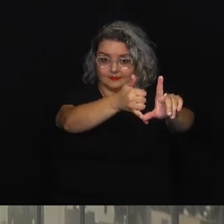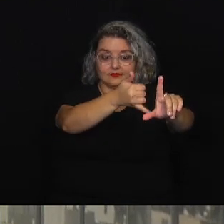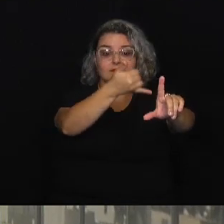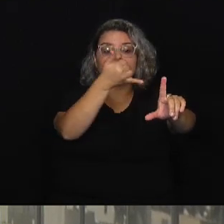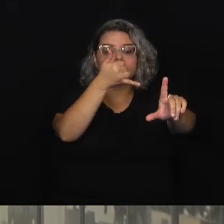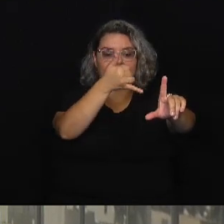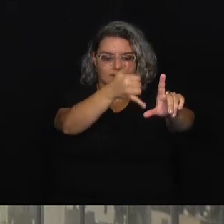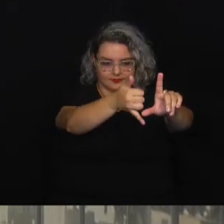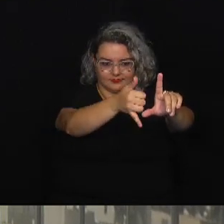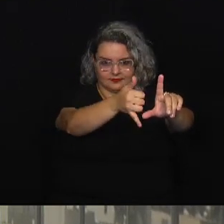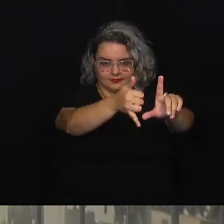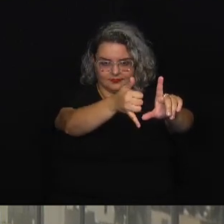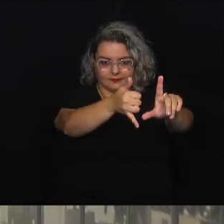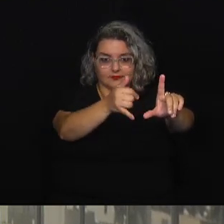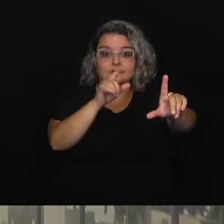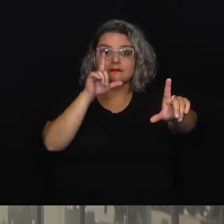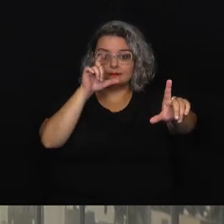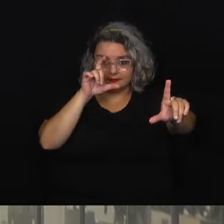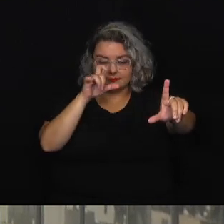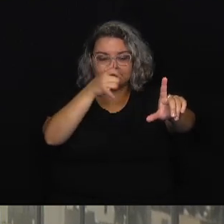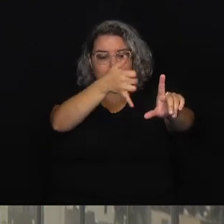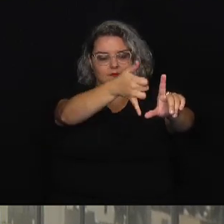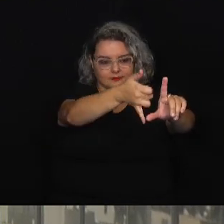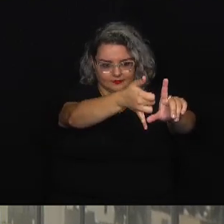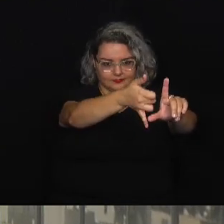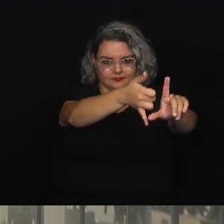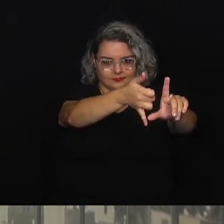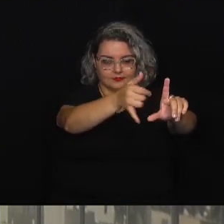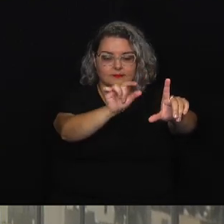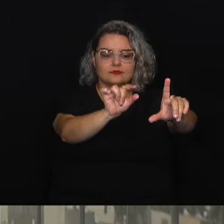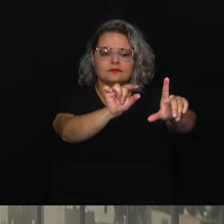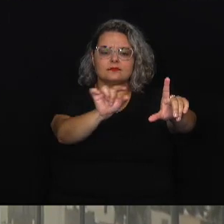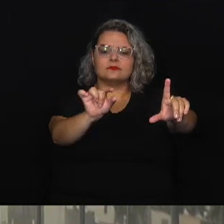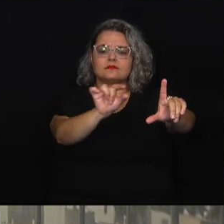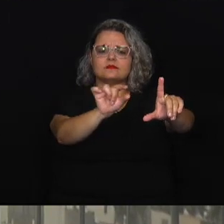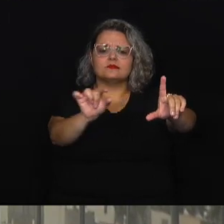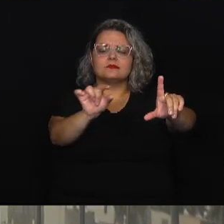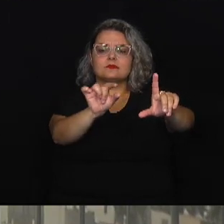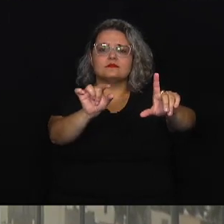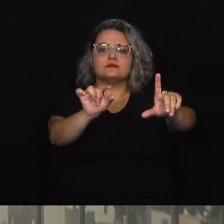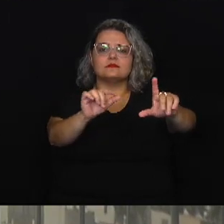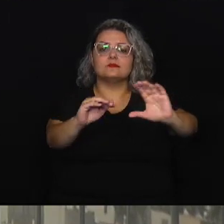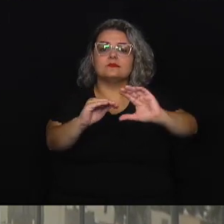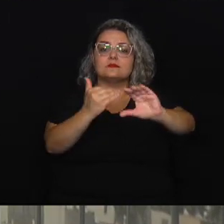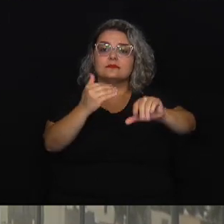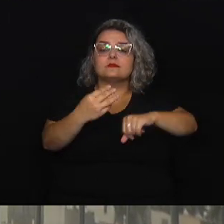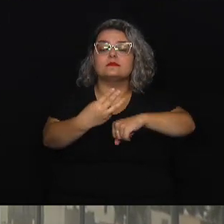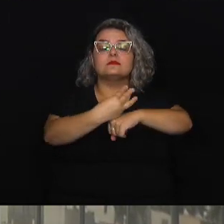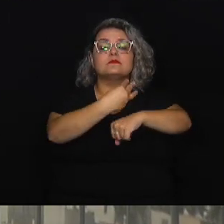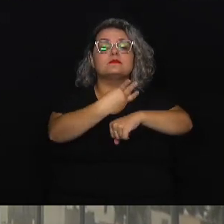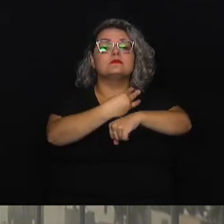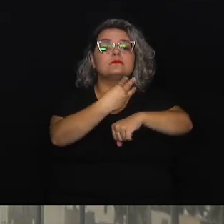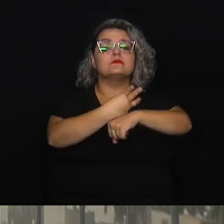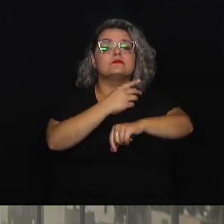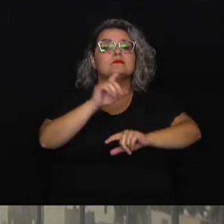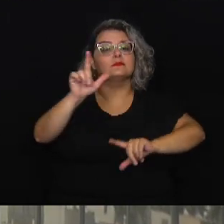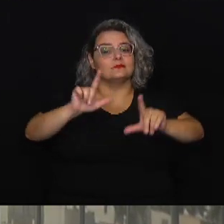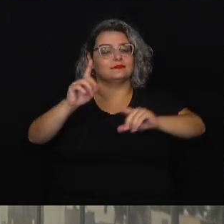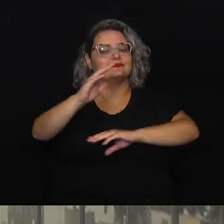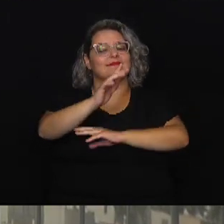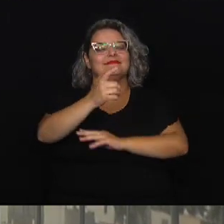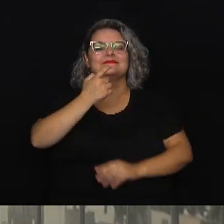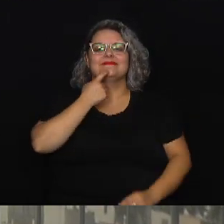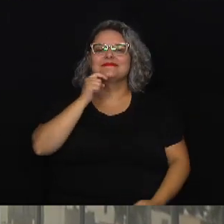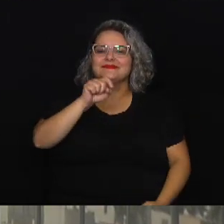você apontar com a câmera do seu celular para este QR Code, já aparece uma mensagem no seu celular. O WhatsApp da TV